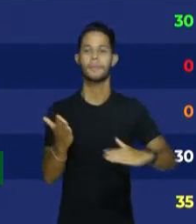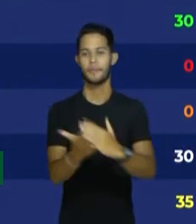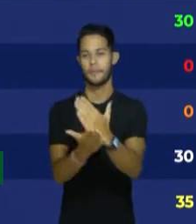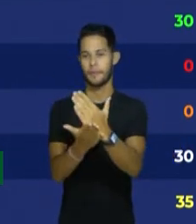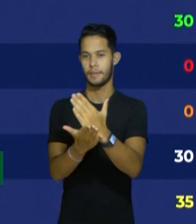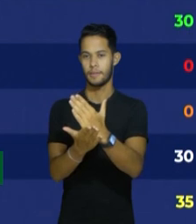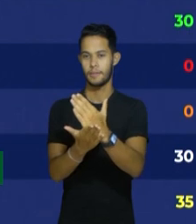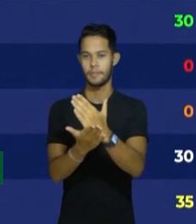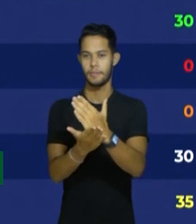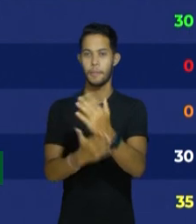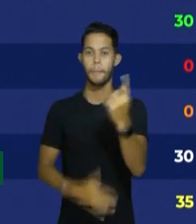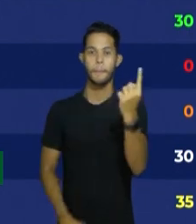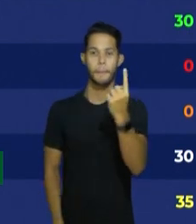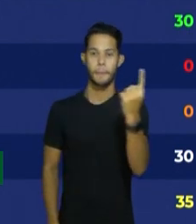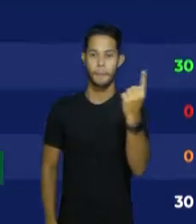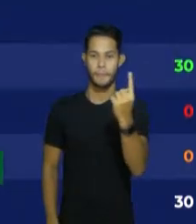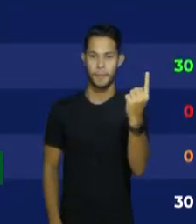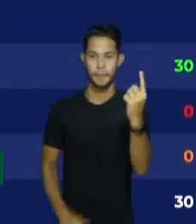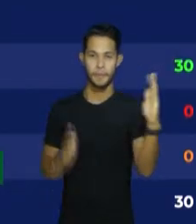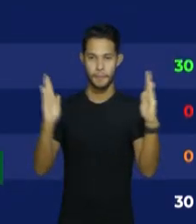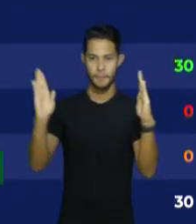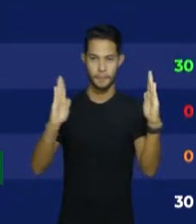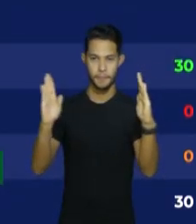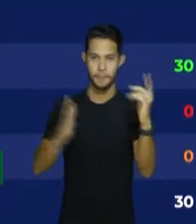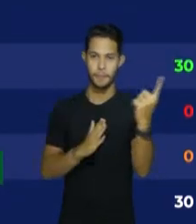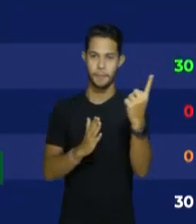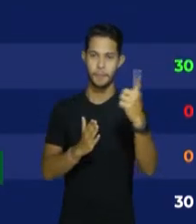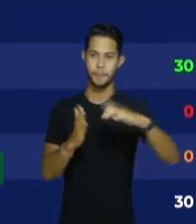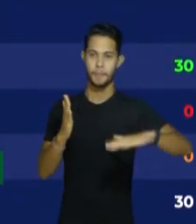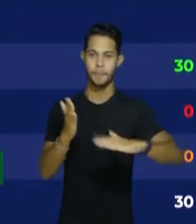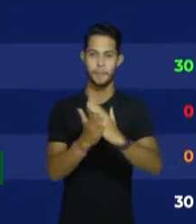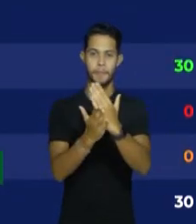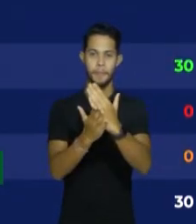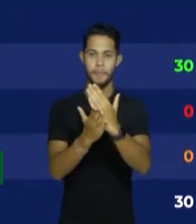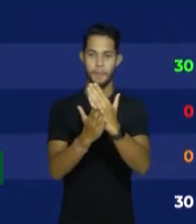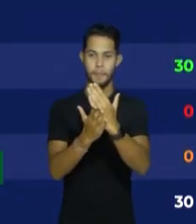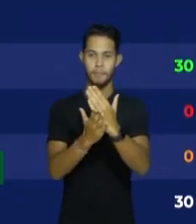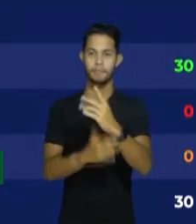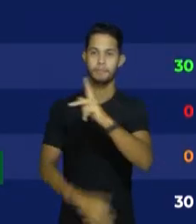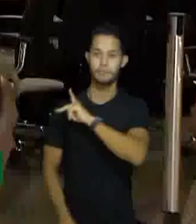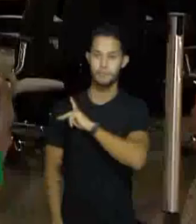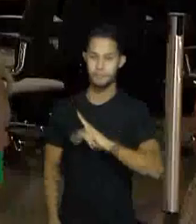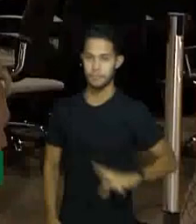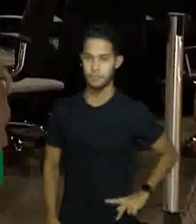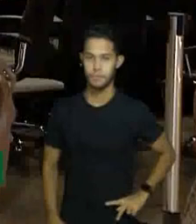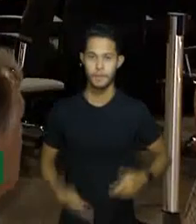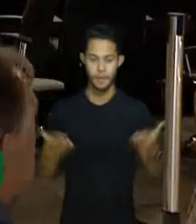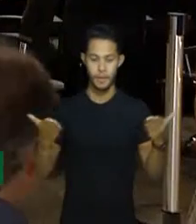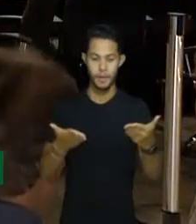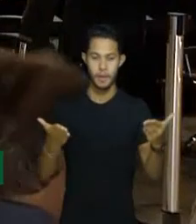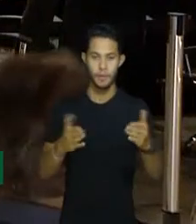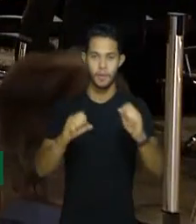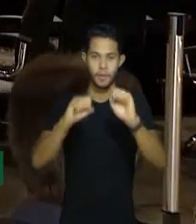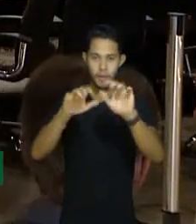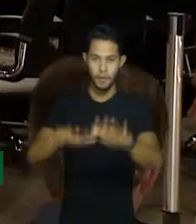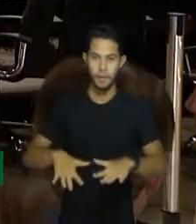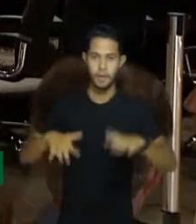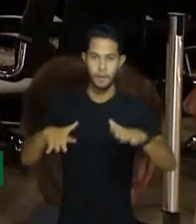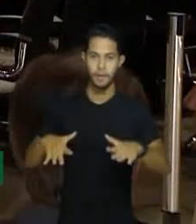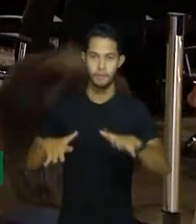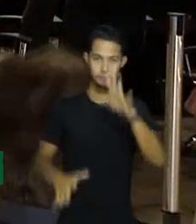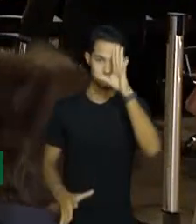em primeiro turno. Esta presidência encerra a presente sessão e convoca outra